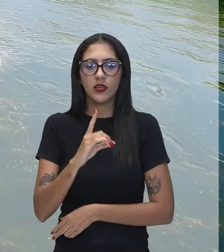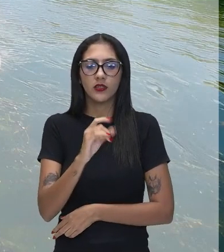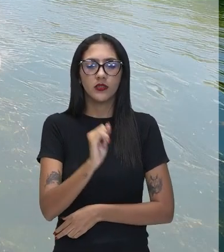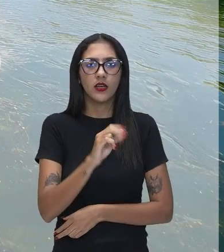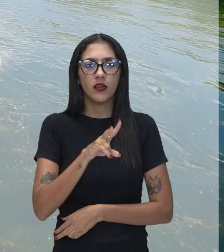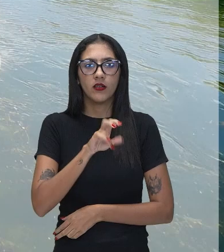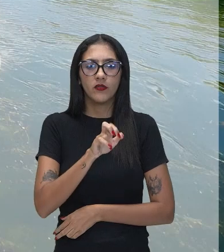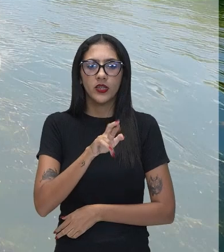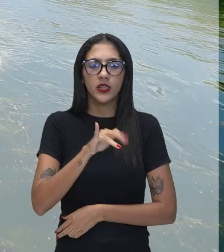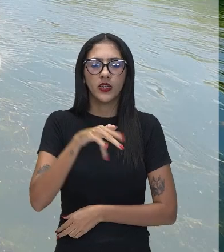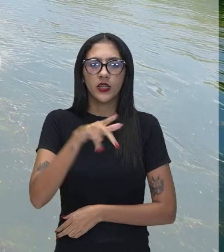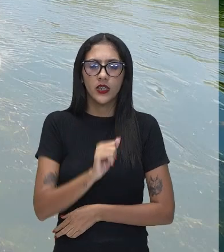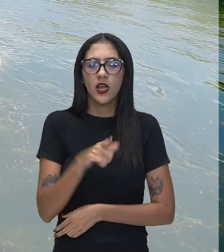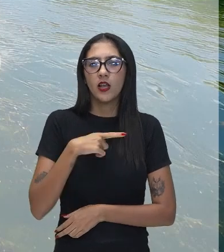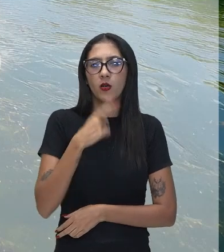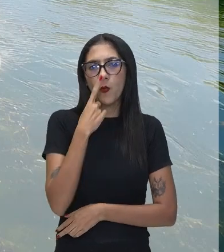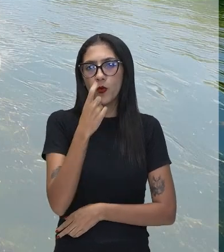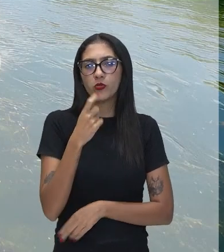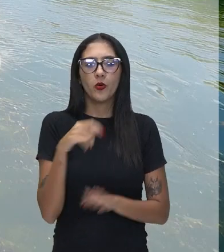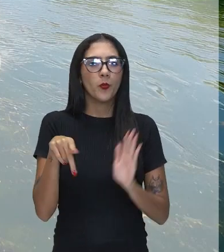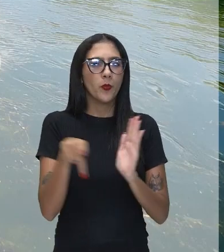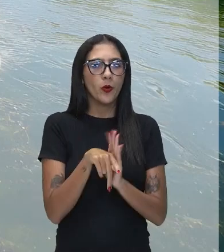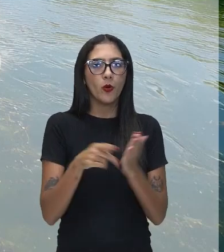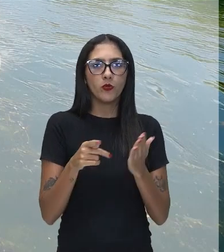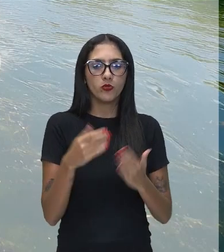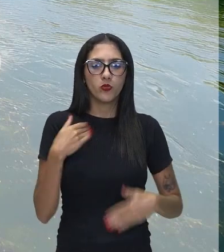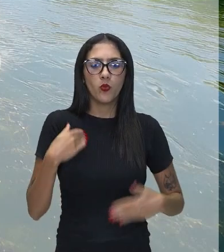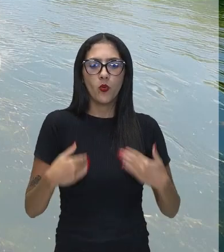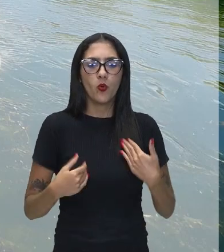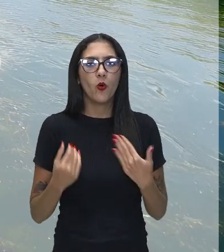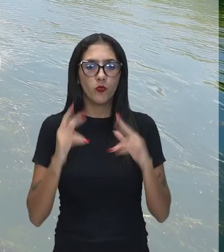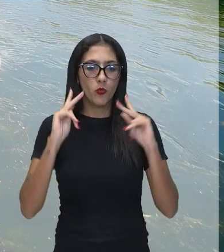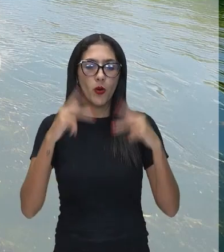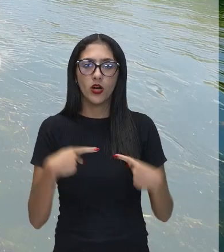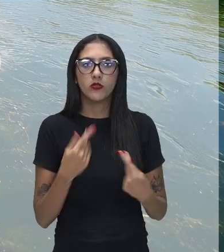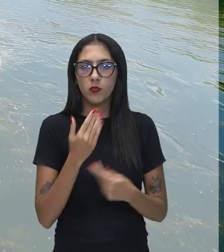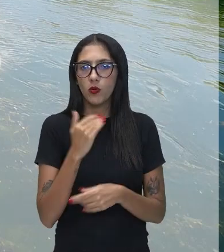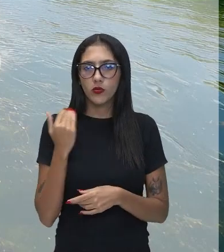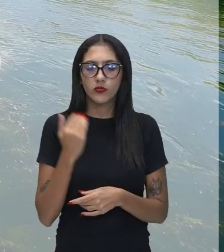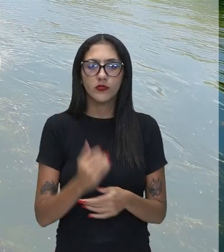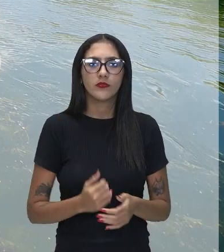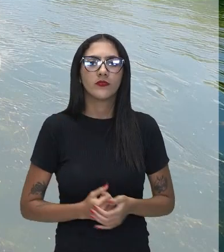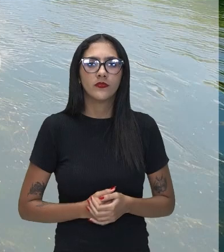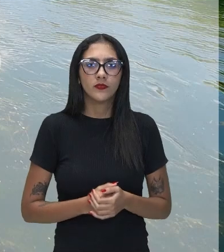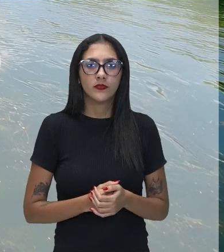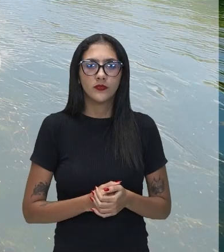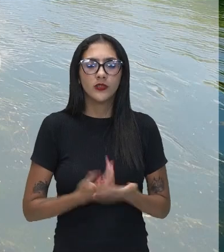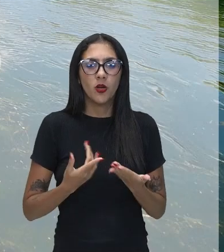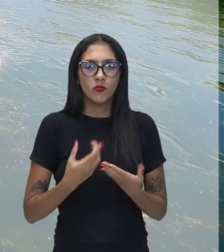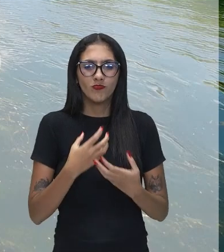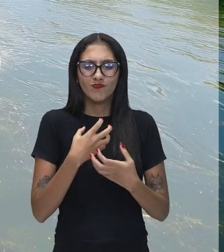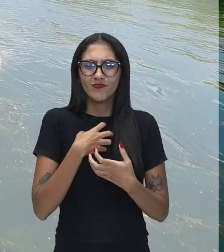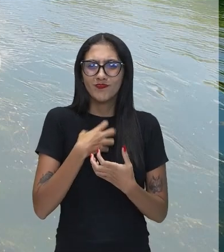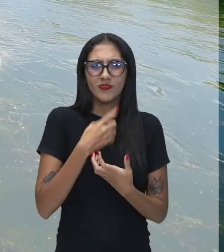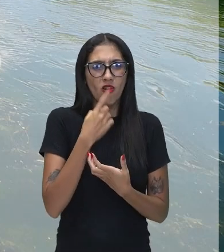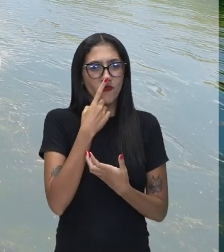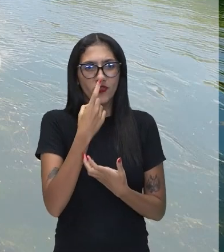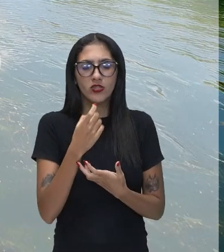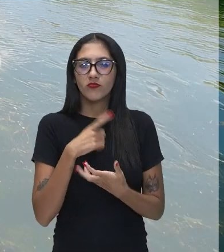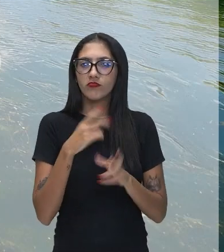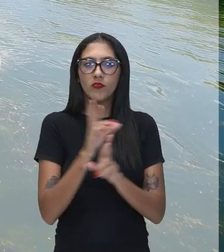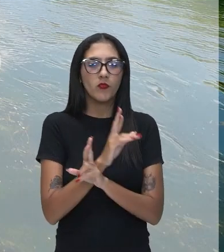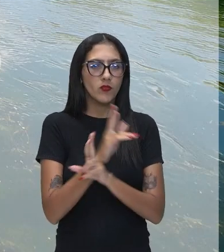as aminas não têm cheiros agradáveis como alguns outros compostos oxigenados.